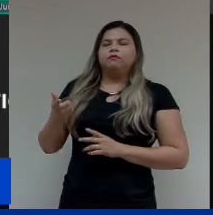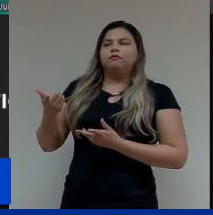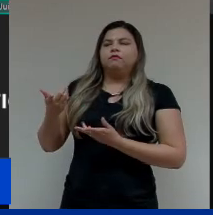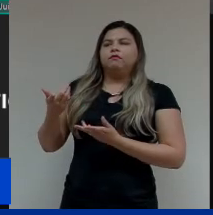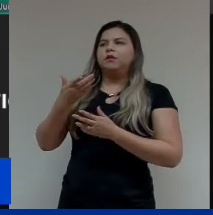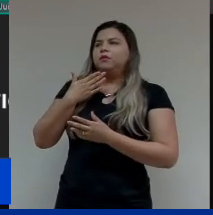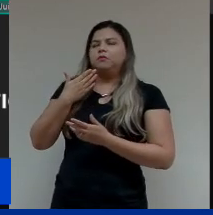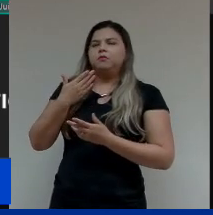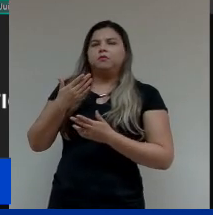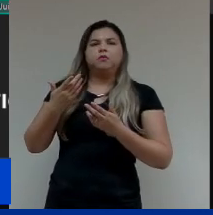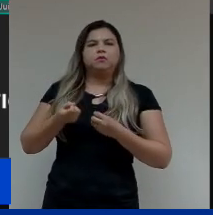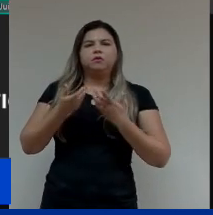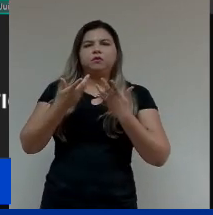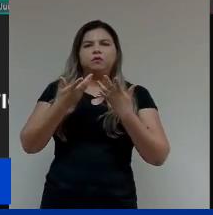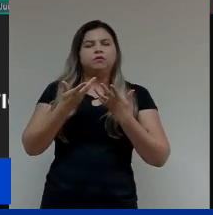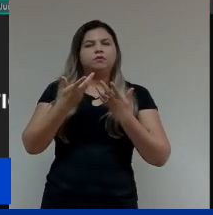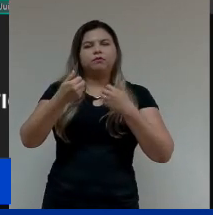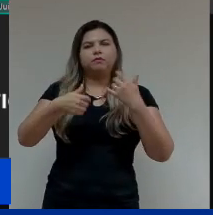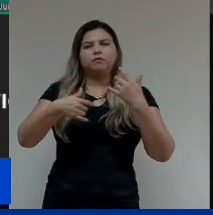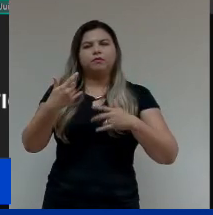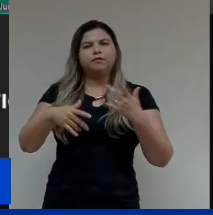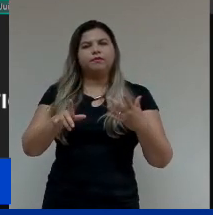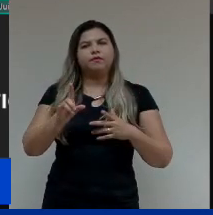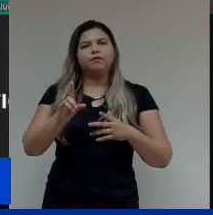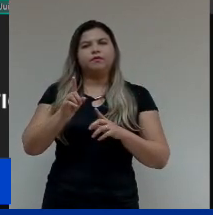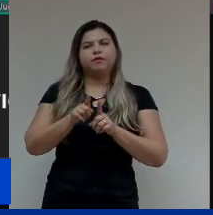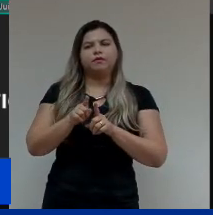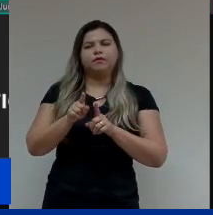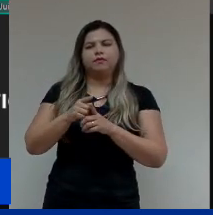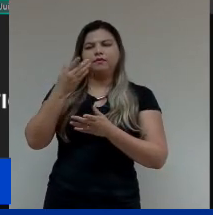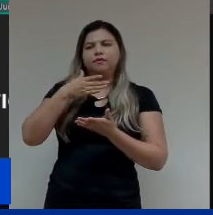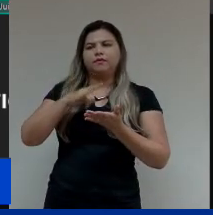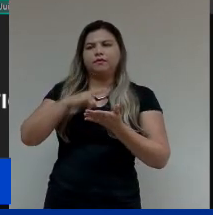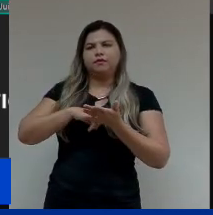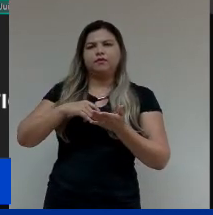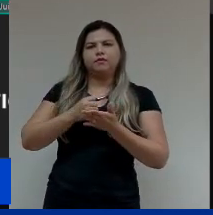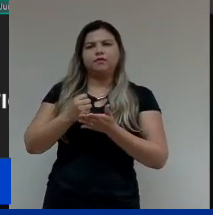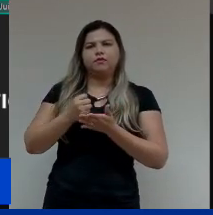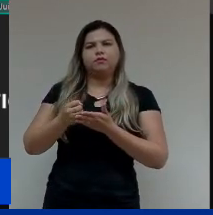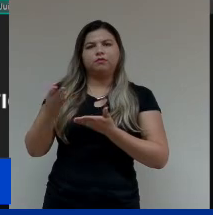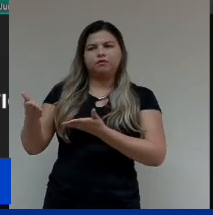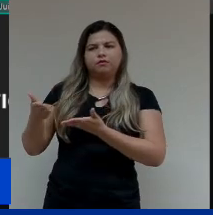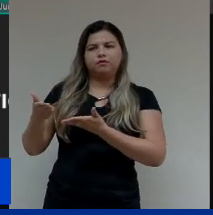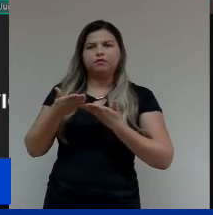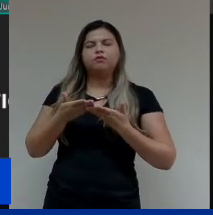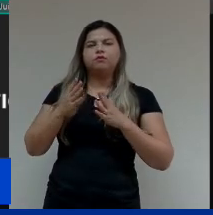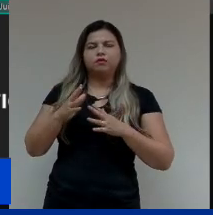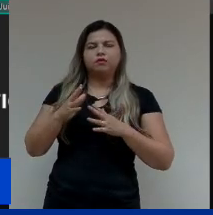autos, em que pese devidamente intimada. É o relatório, senhor presidente.